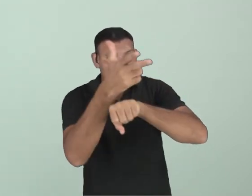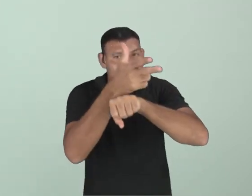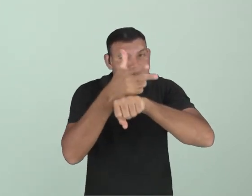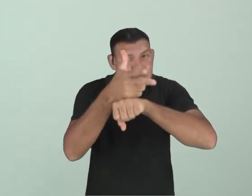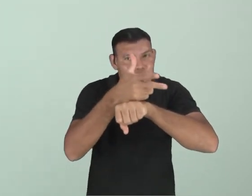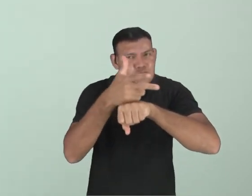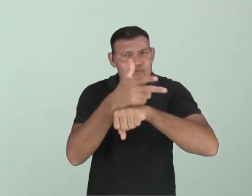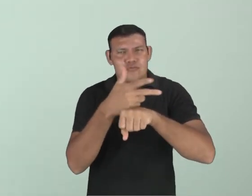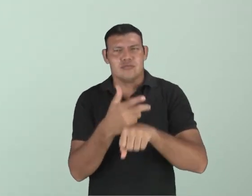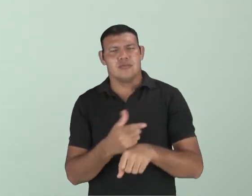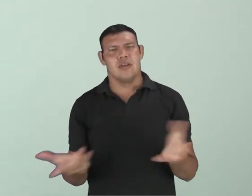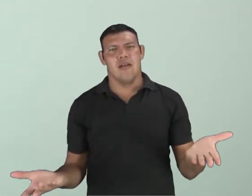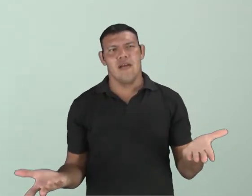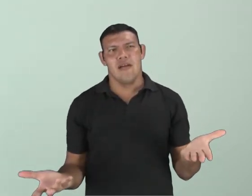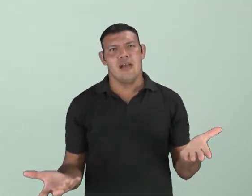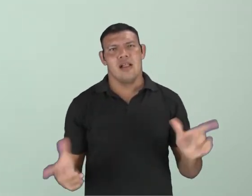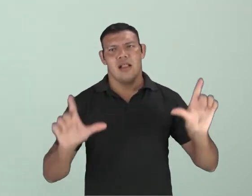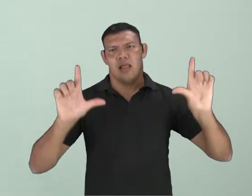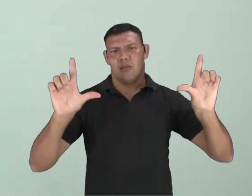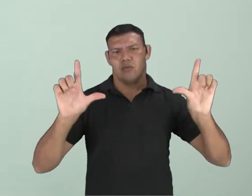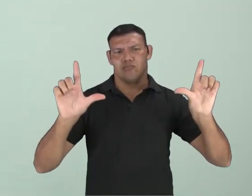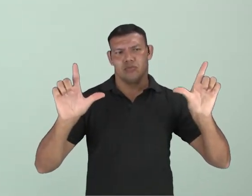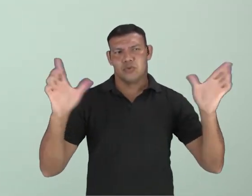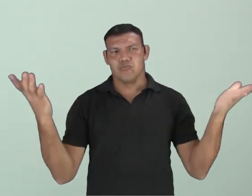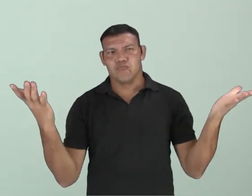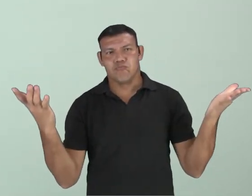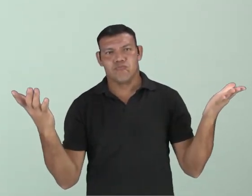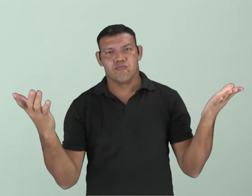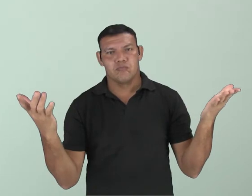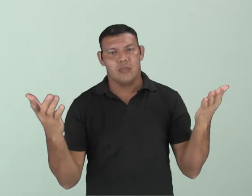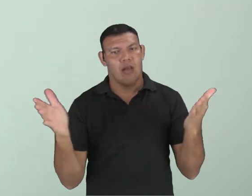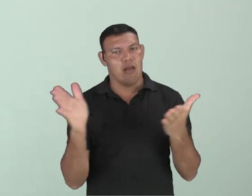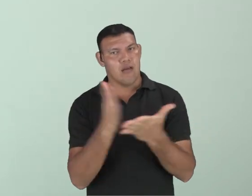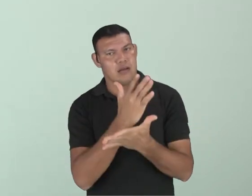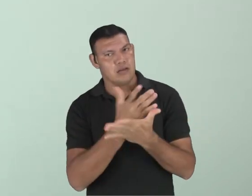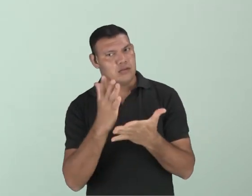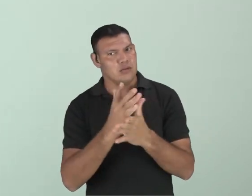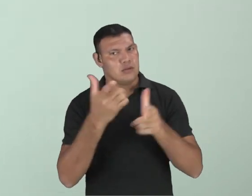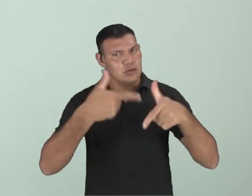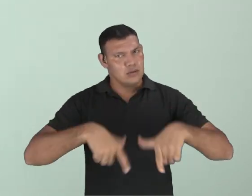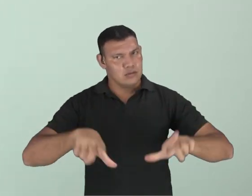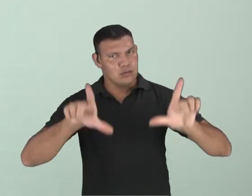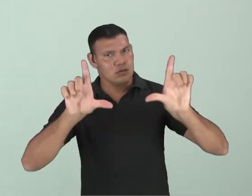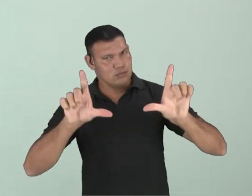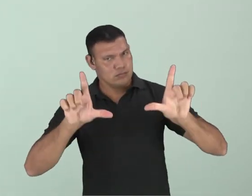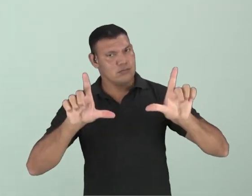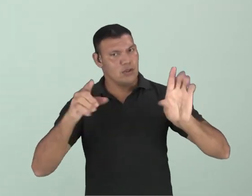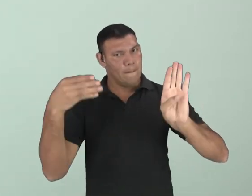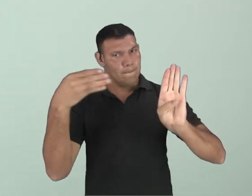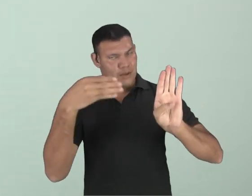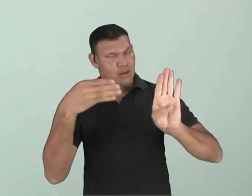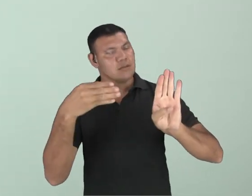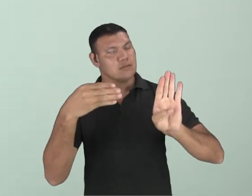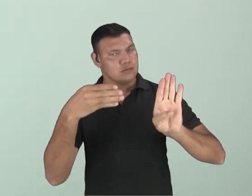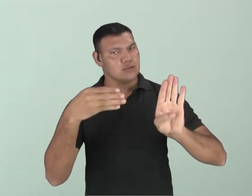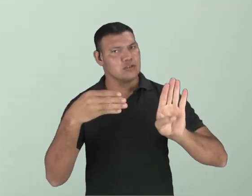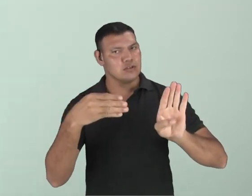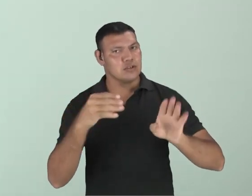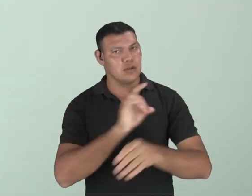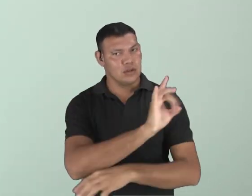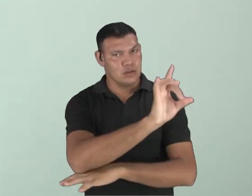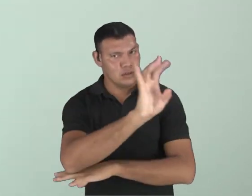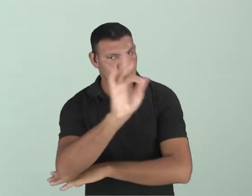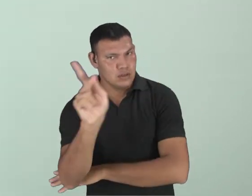gravadas em estúdios? E aí algumas dessas plataformas eles já utilizam, cada